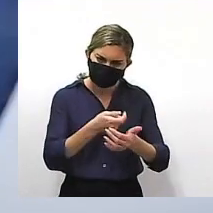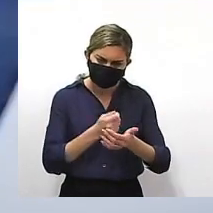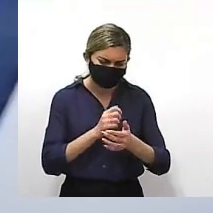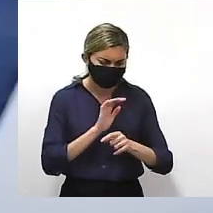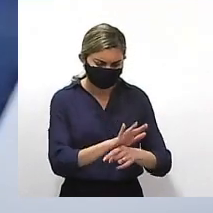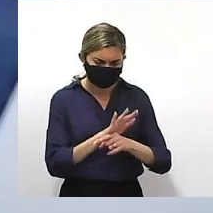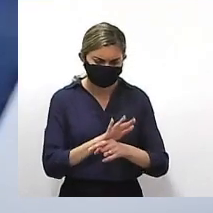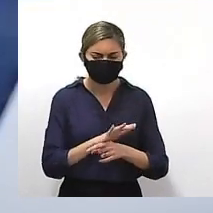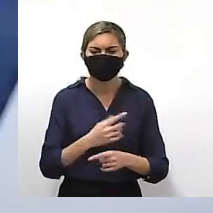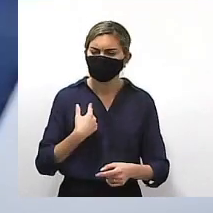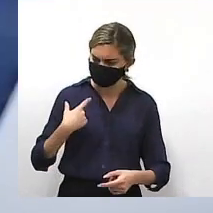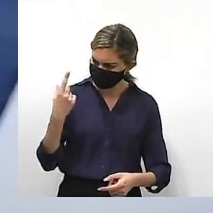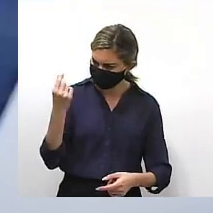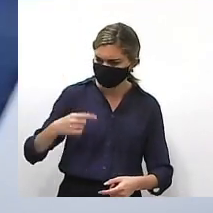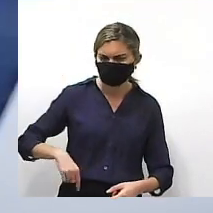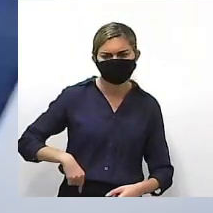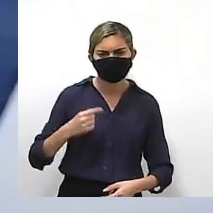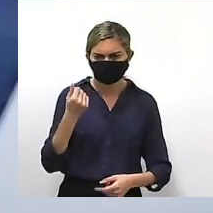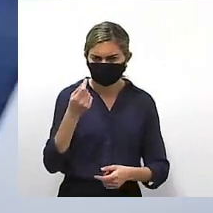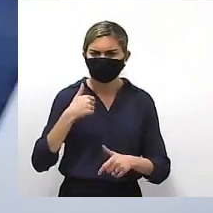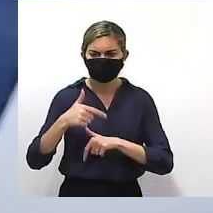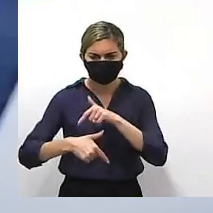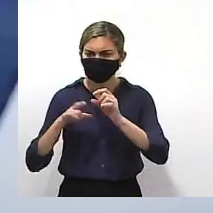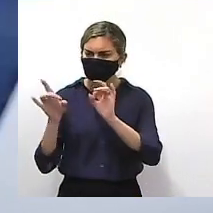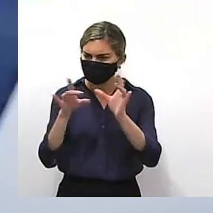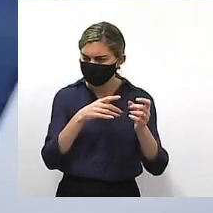tudo com o dinheiro das minhas vendas.